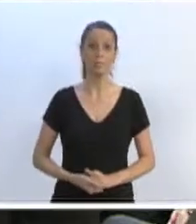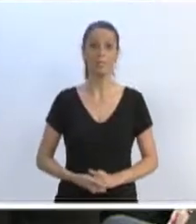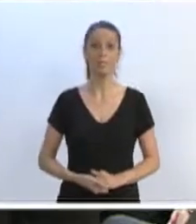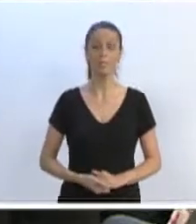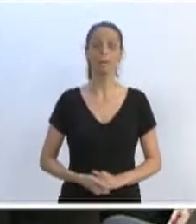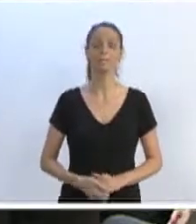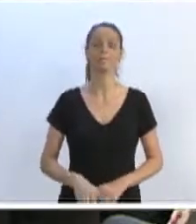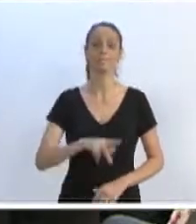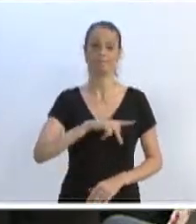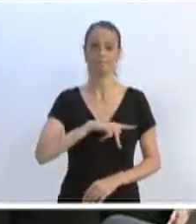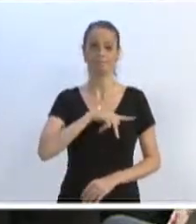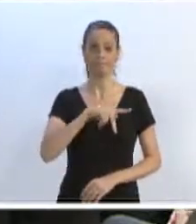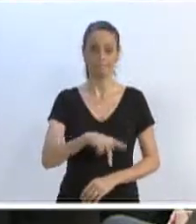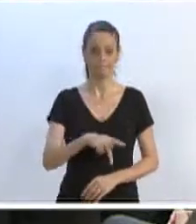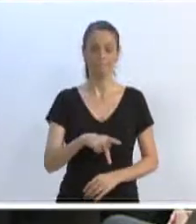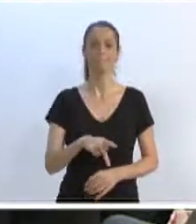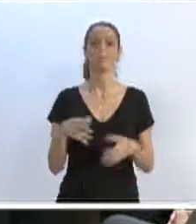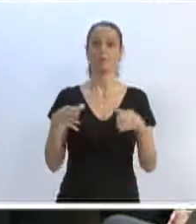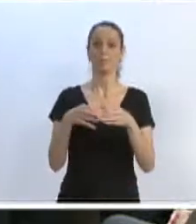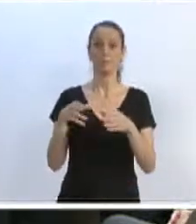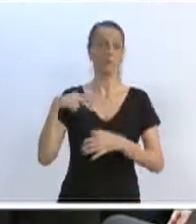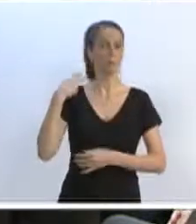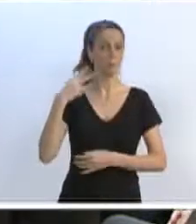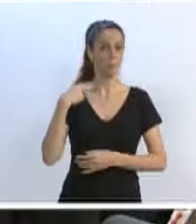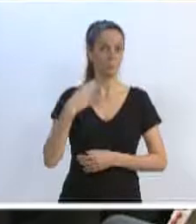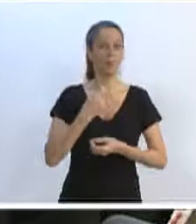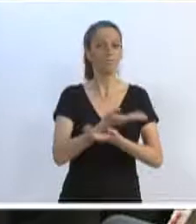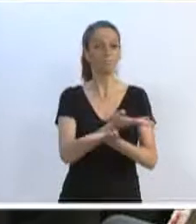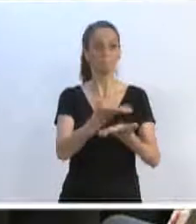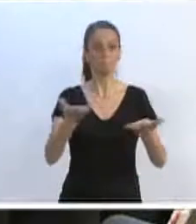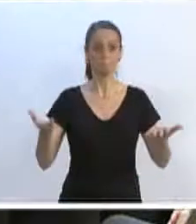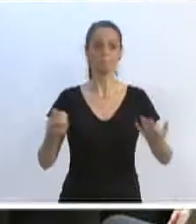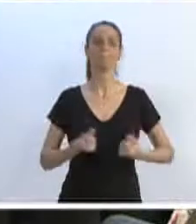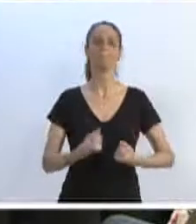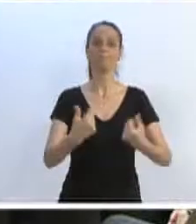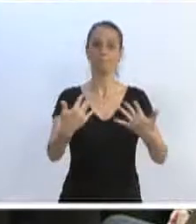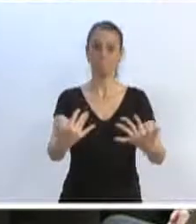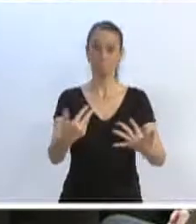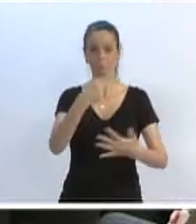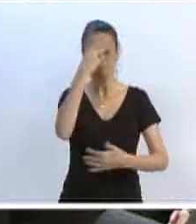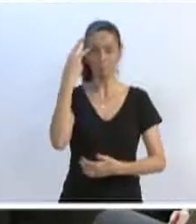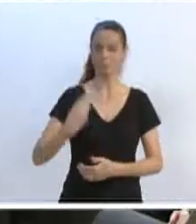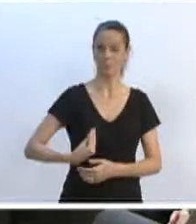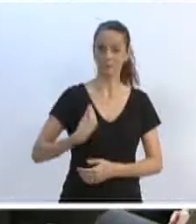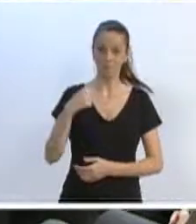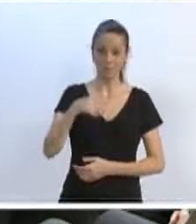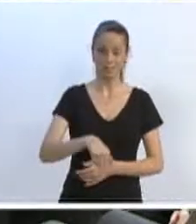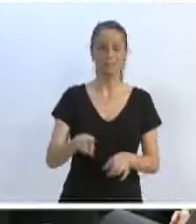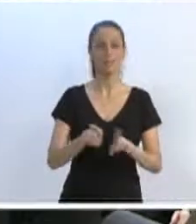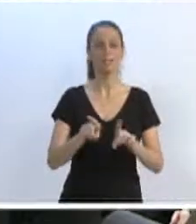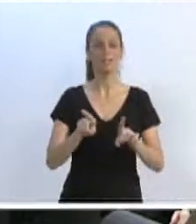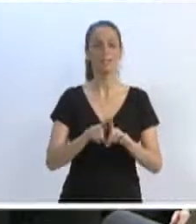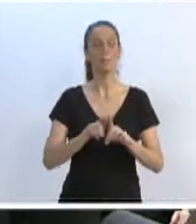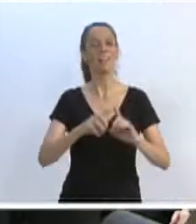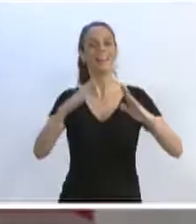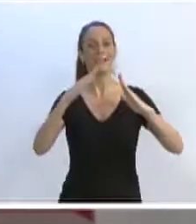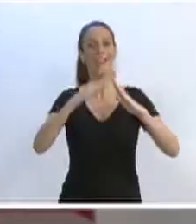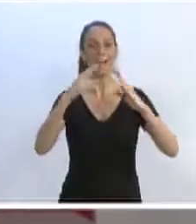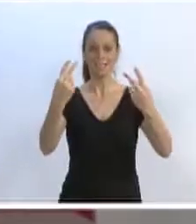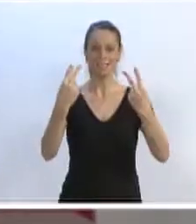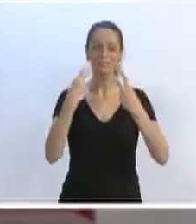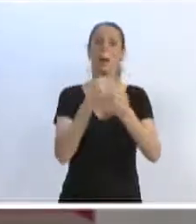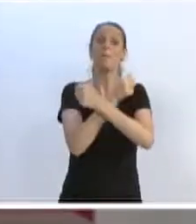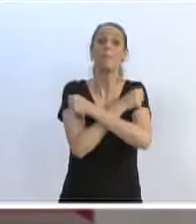Presidente Marcos da Rosa, colegas vereadores, distinta plateia que nos acompanha aqui, a quem nos acompanha em casa, mandar um